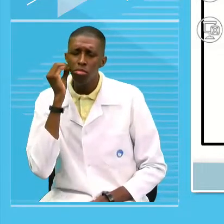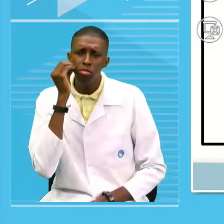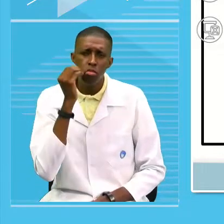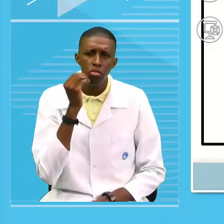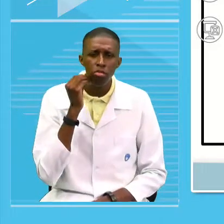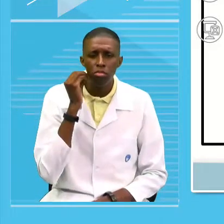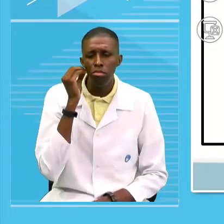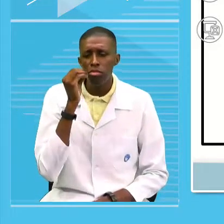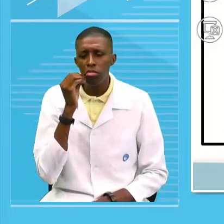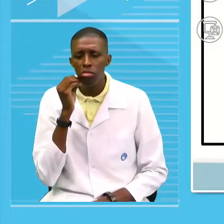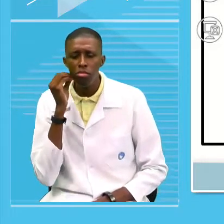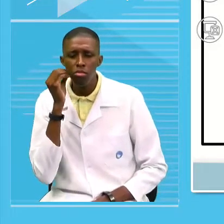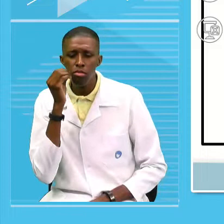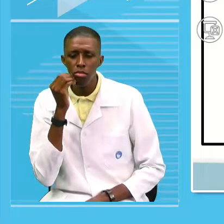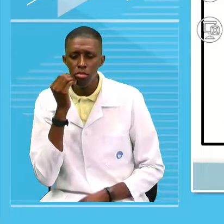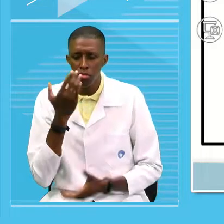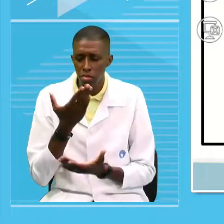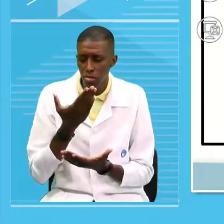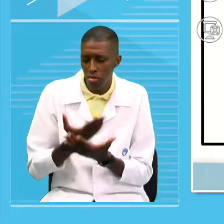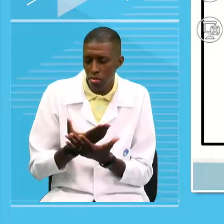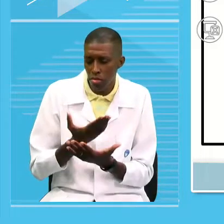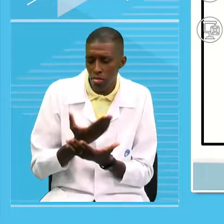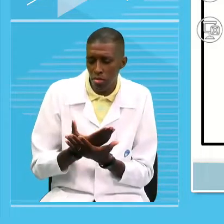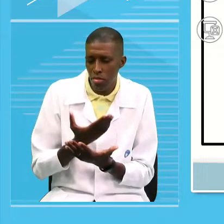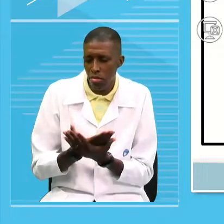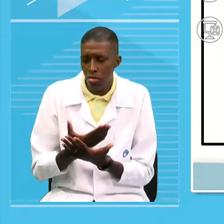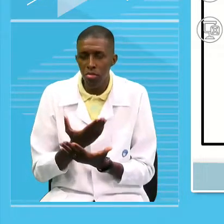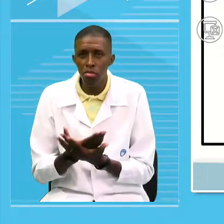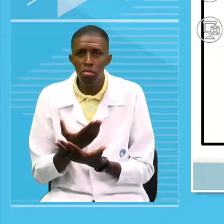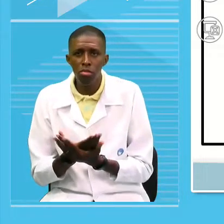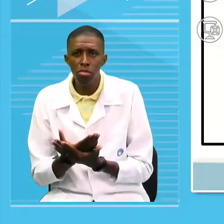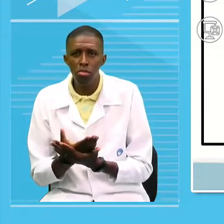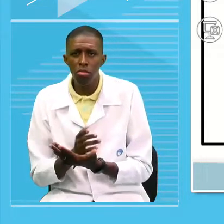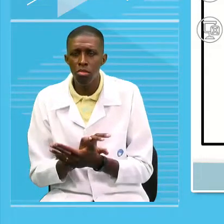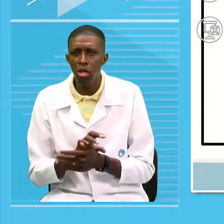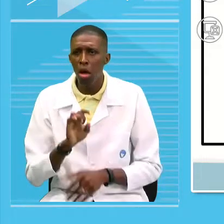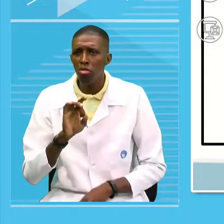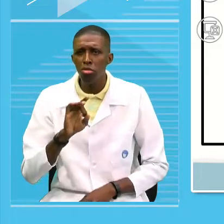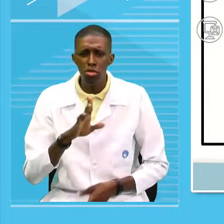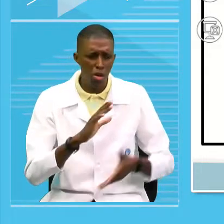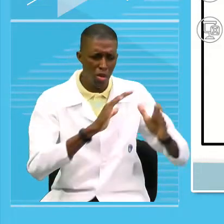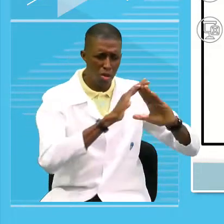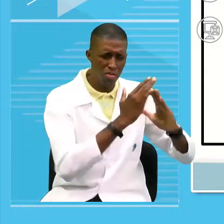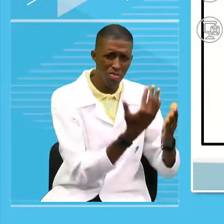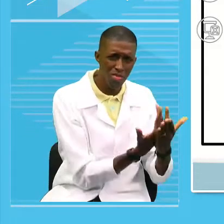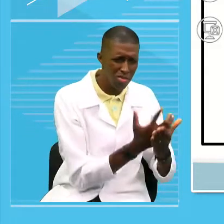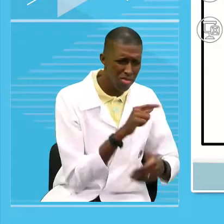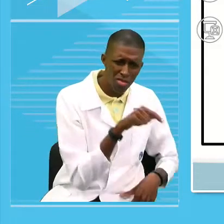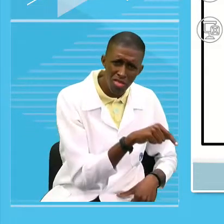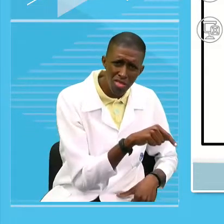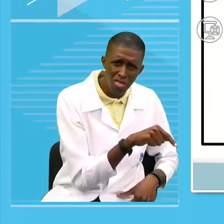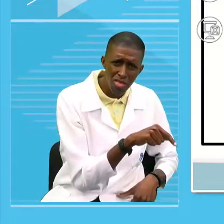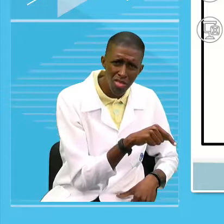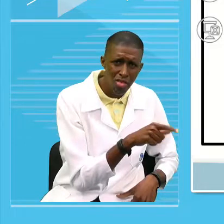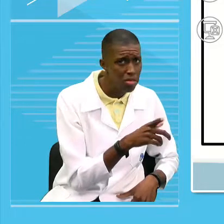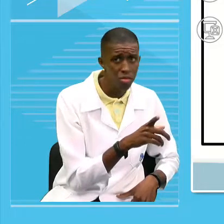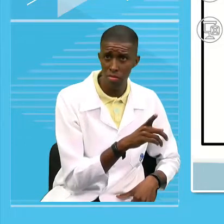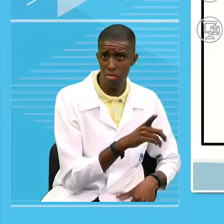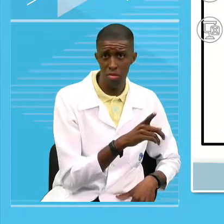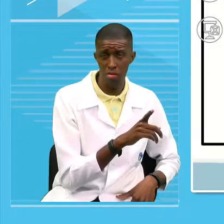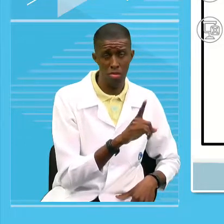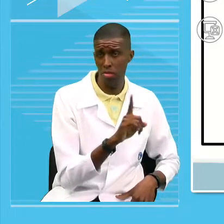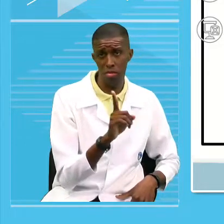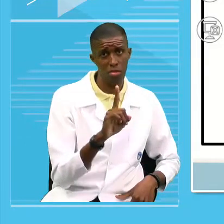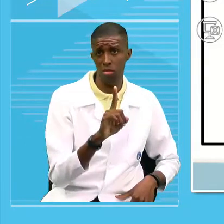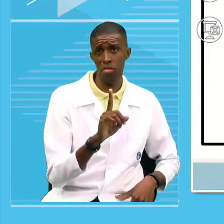o ser humano estudante não acontece só quando tu tá dentro da sala de aula também acontece quando você